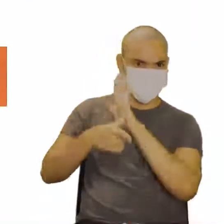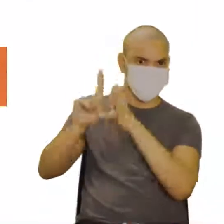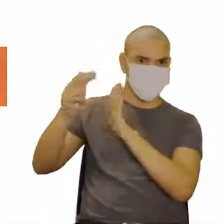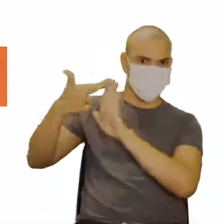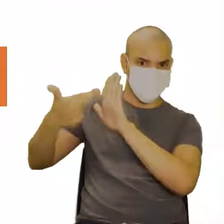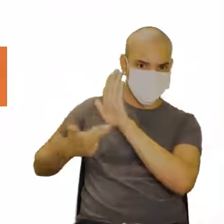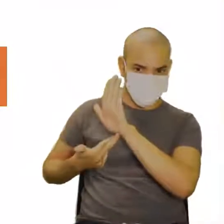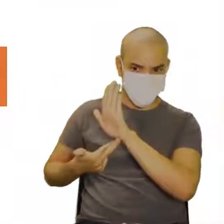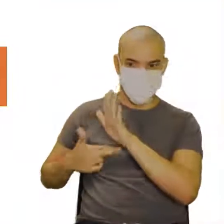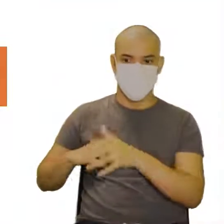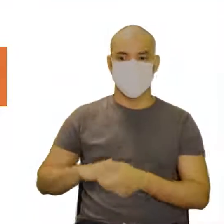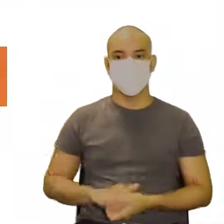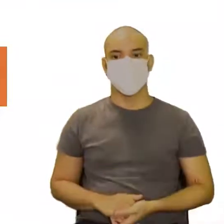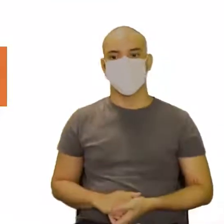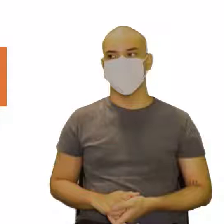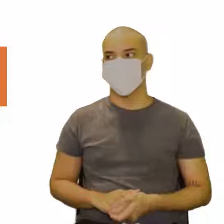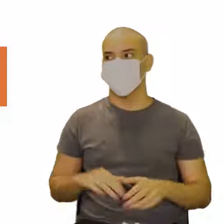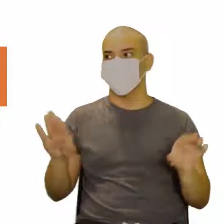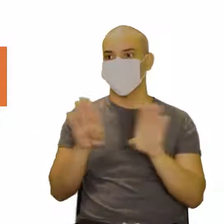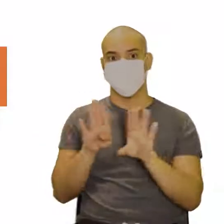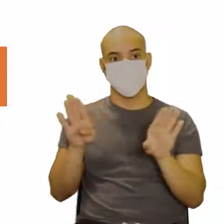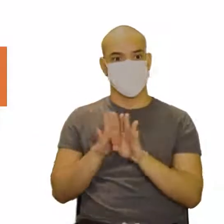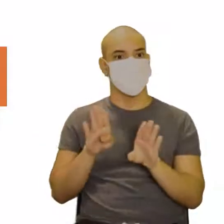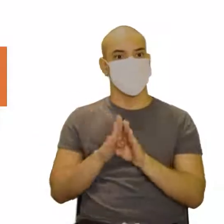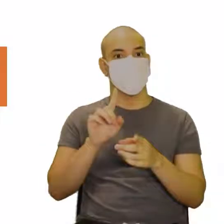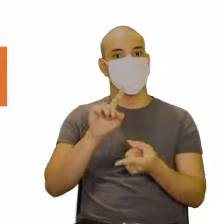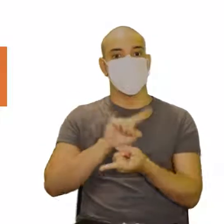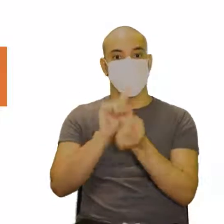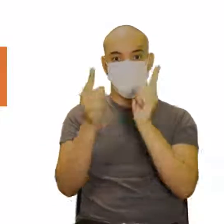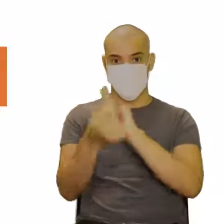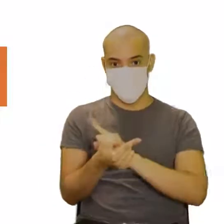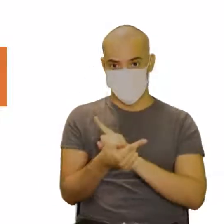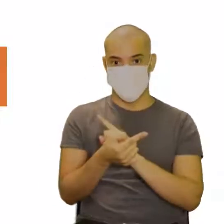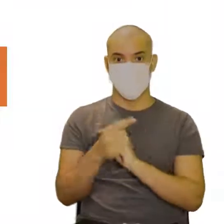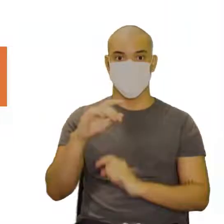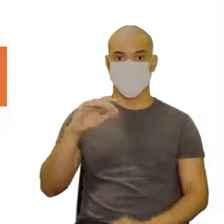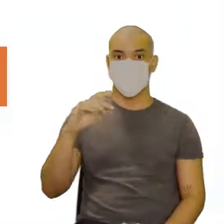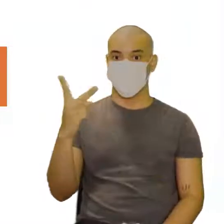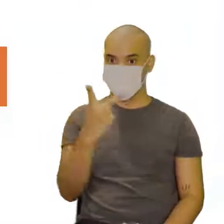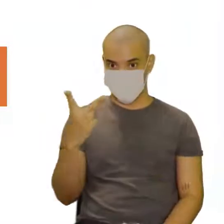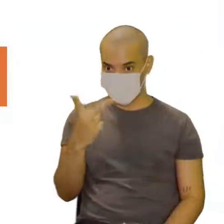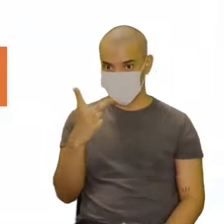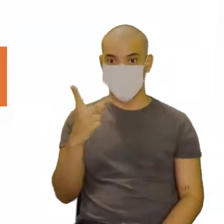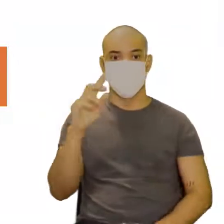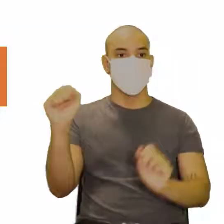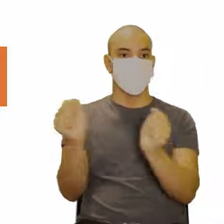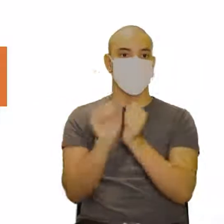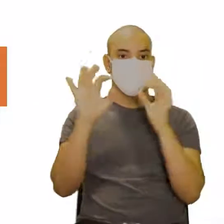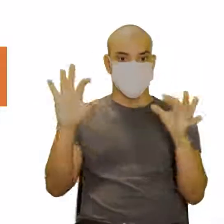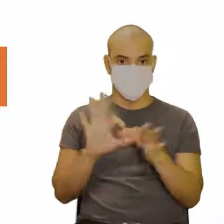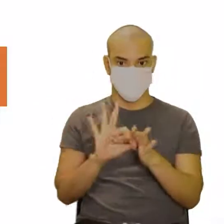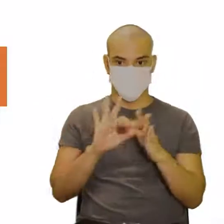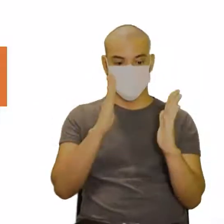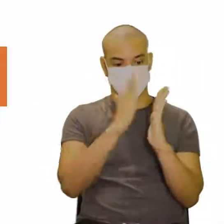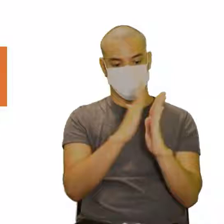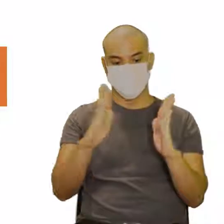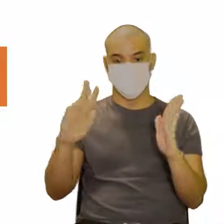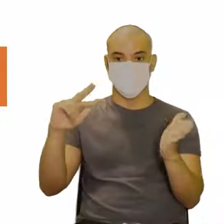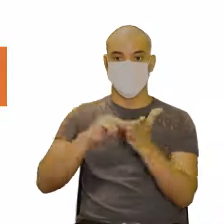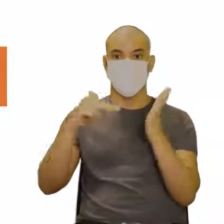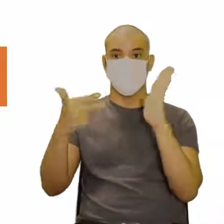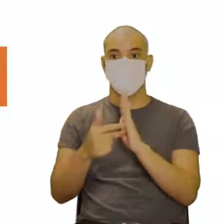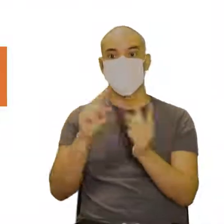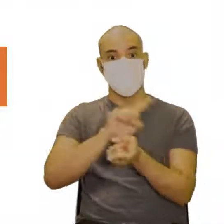isso? E também o inverso da capacitância do capacitor, nessa associação em série, é a soma